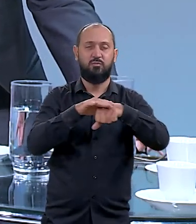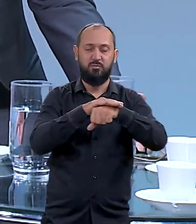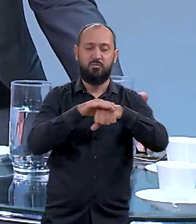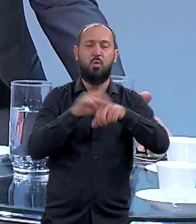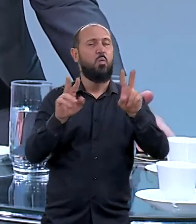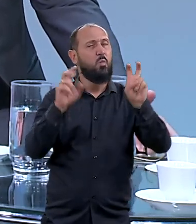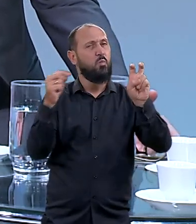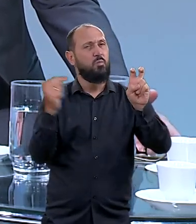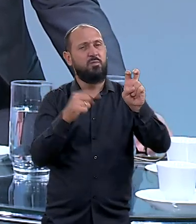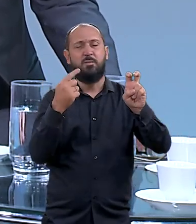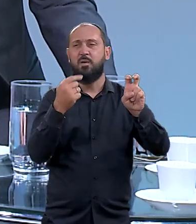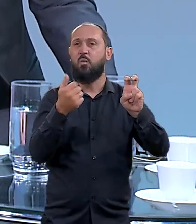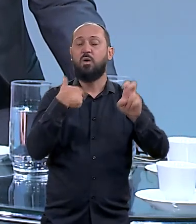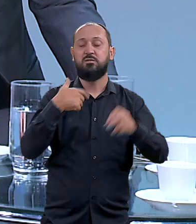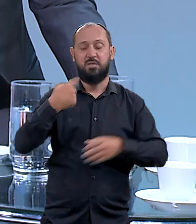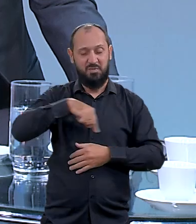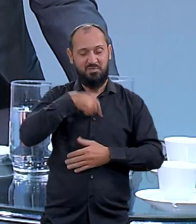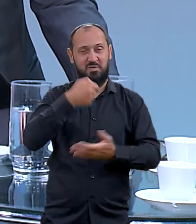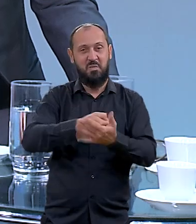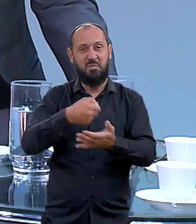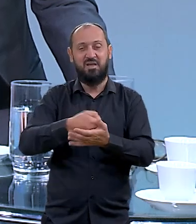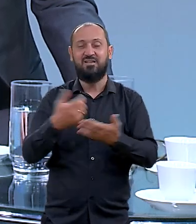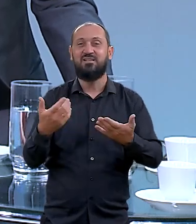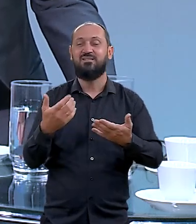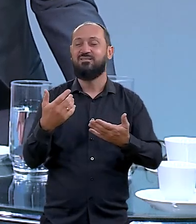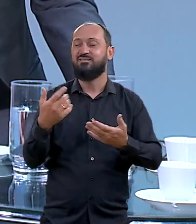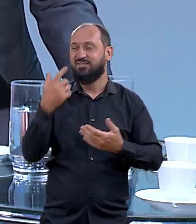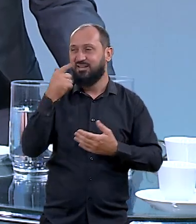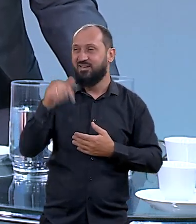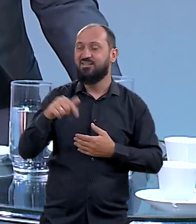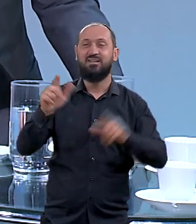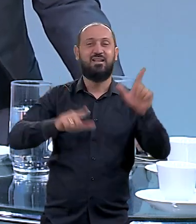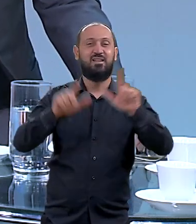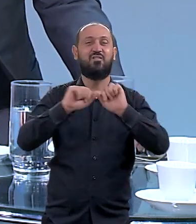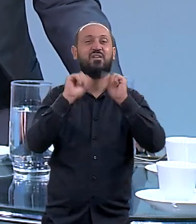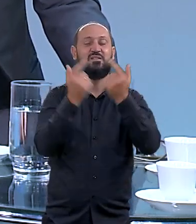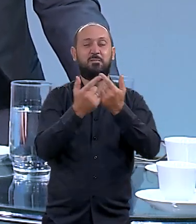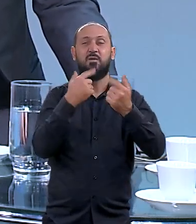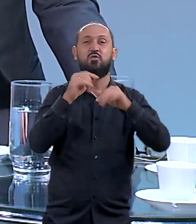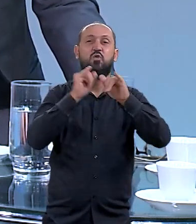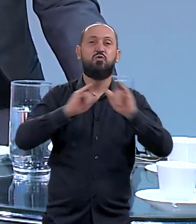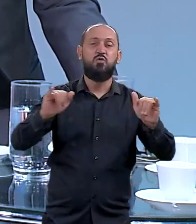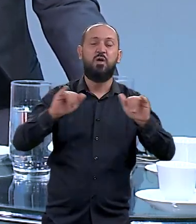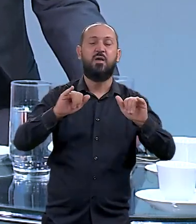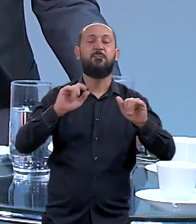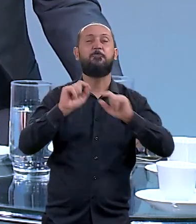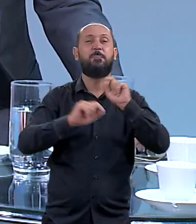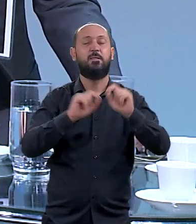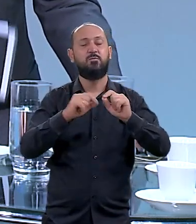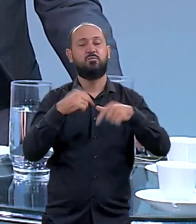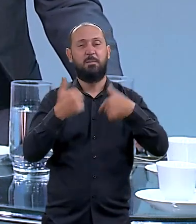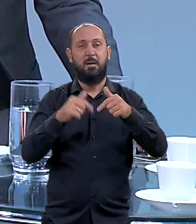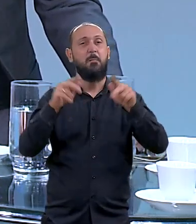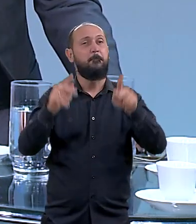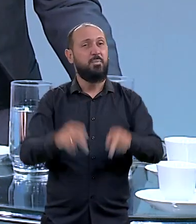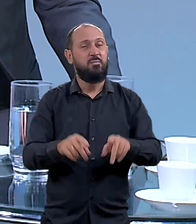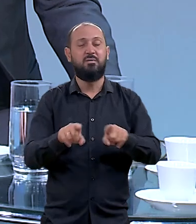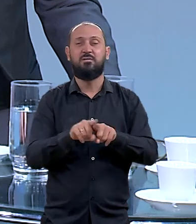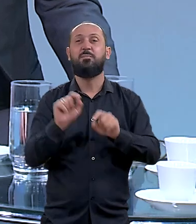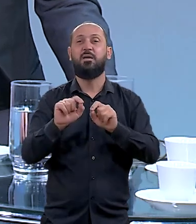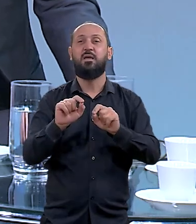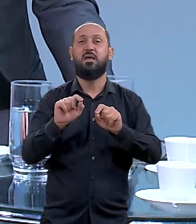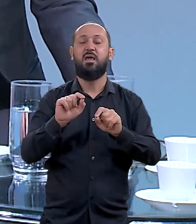obrigação, né? Areta, da TV Assembleia, de divulgar informação de utilidade pública e informação sobre a